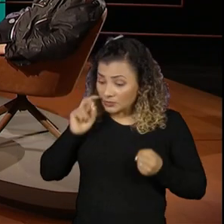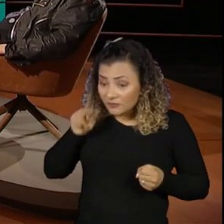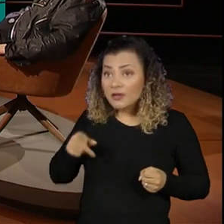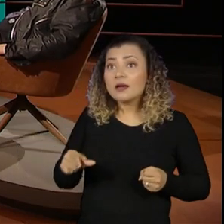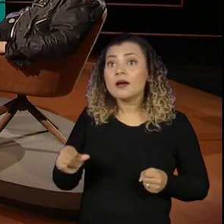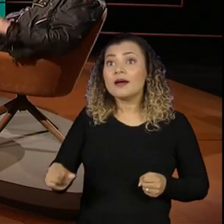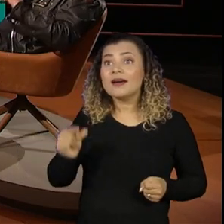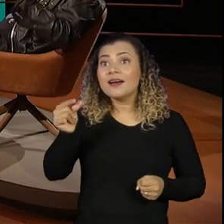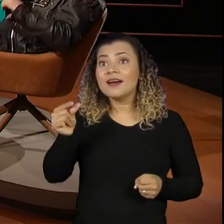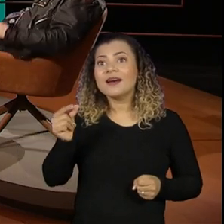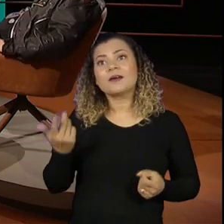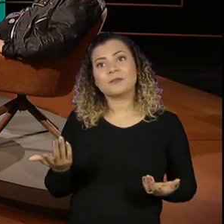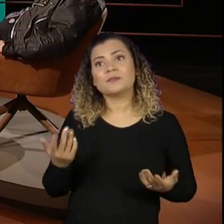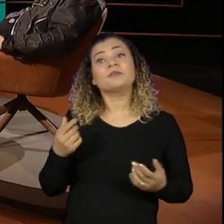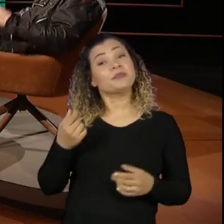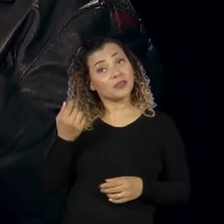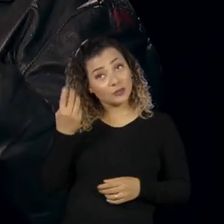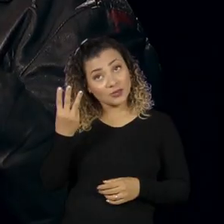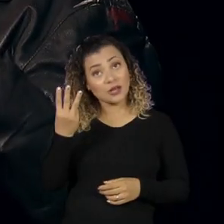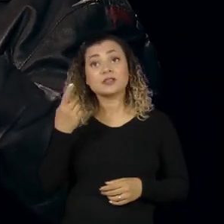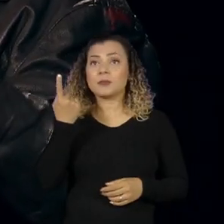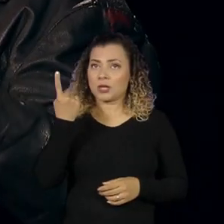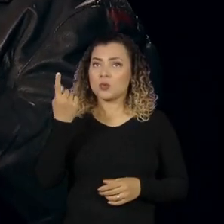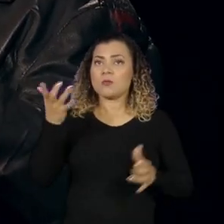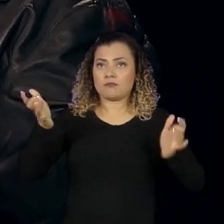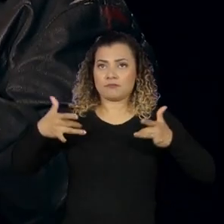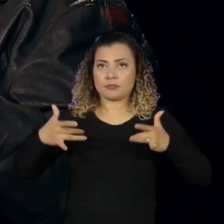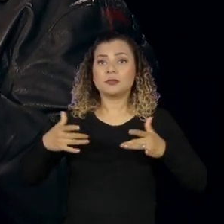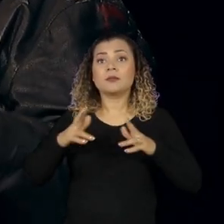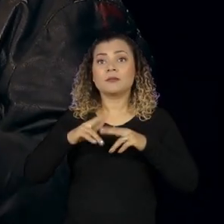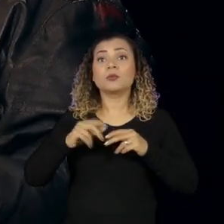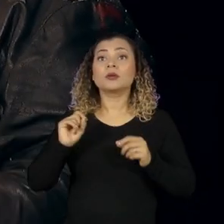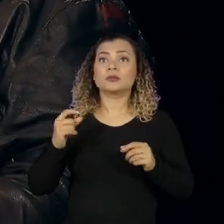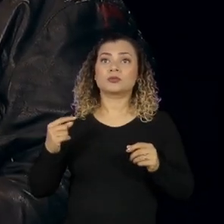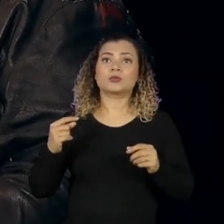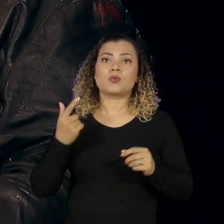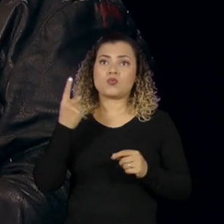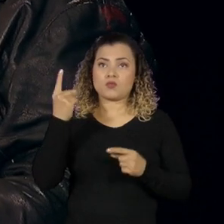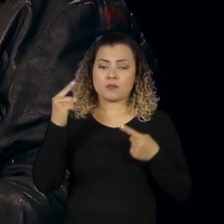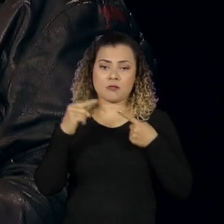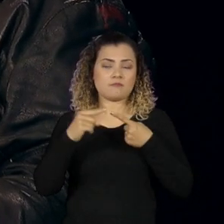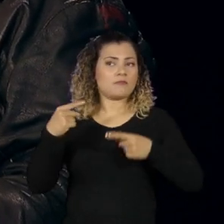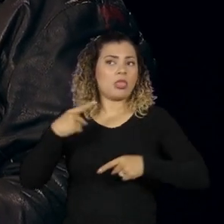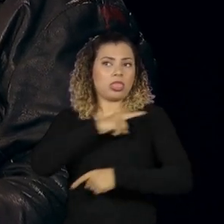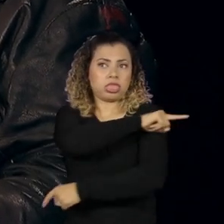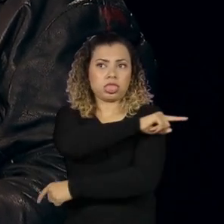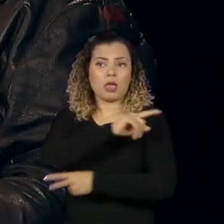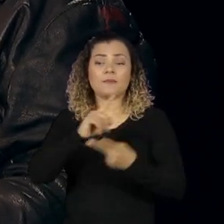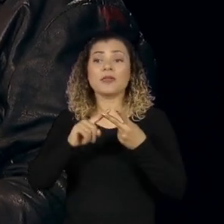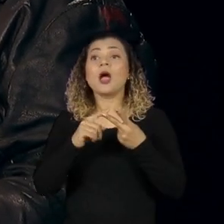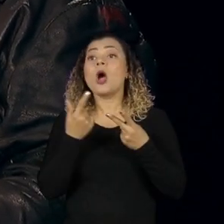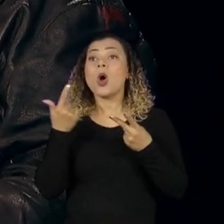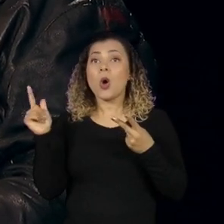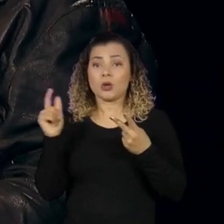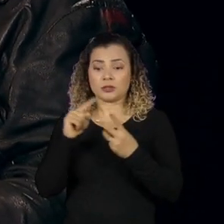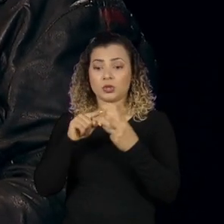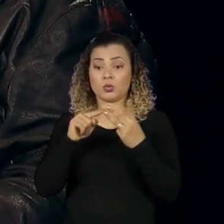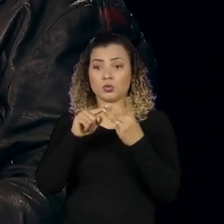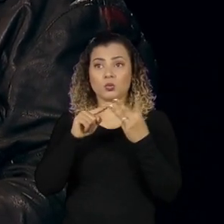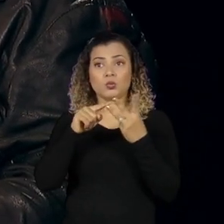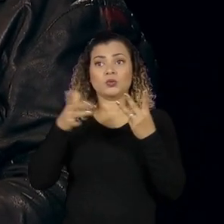ela aqui. É, uma delas, né? Eu tenho mais uma ainda, que uma tá, passou e 2 ficaram, né? E o médico falou, é melhor não